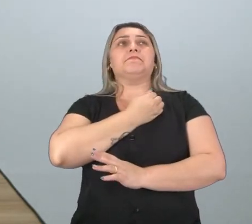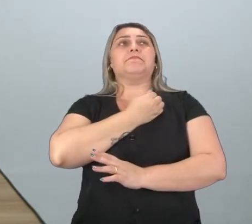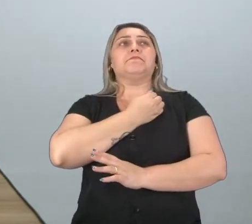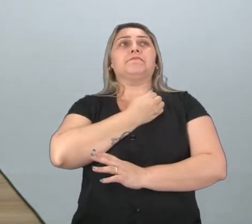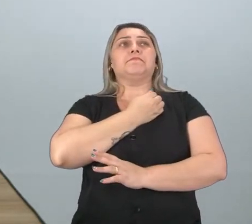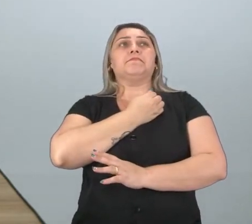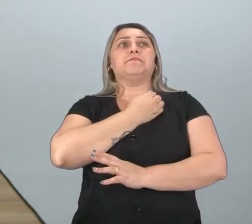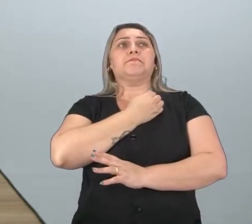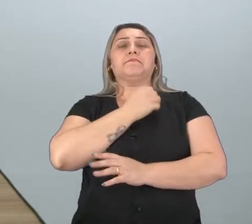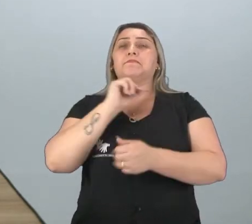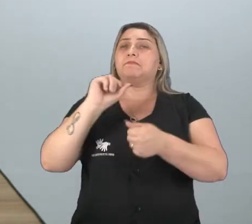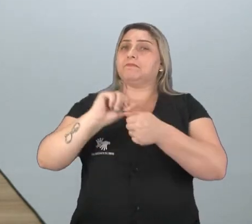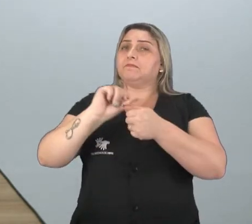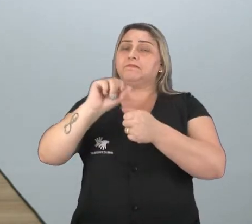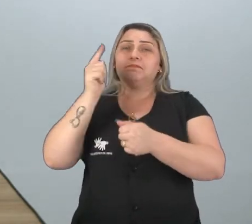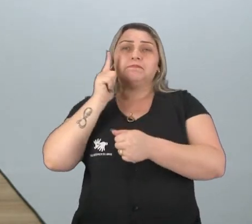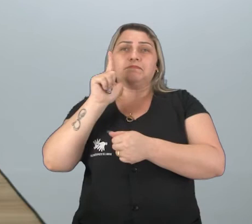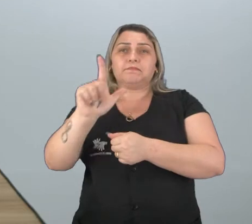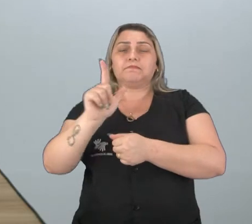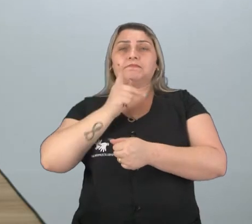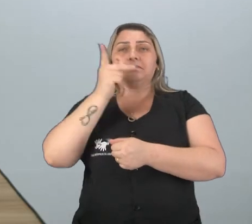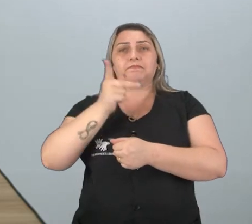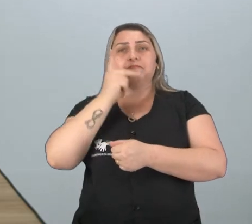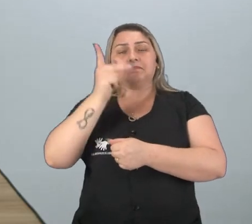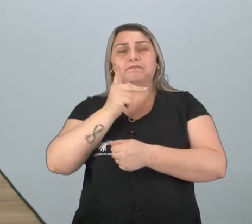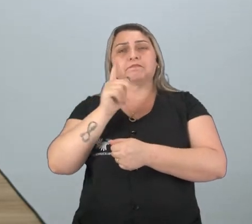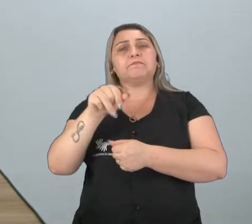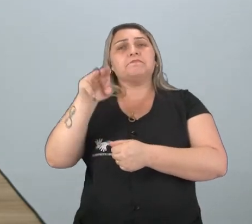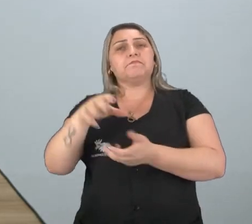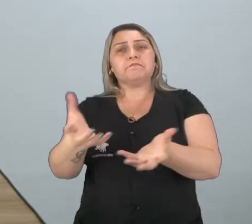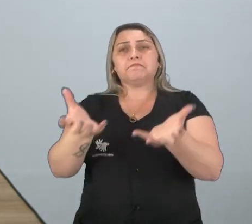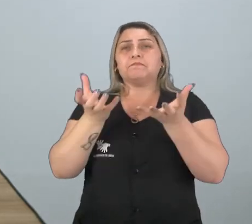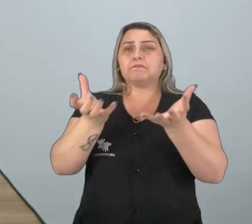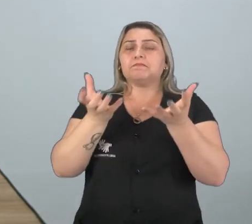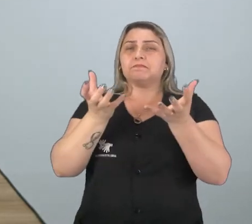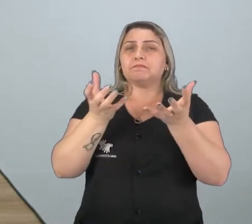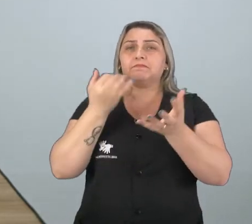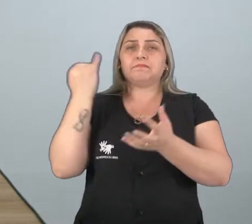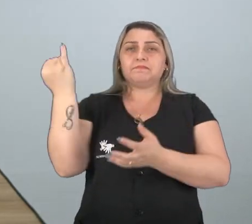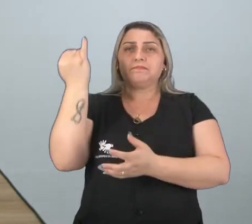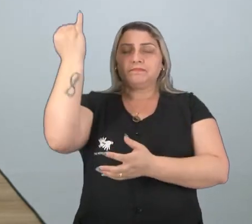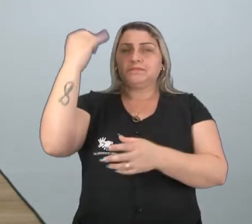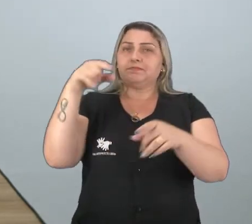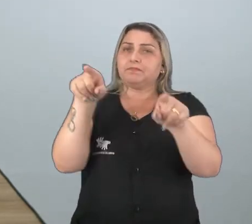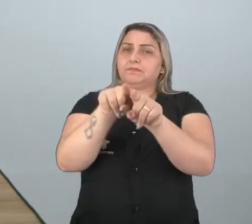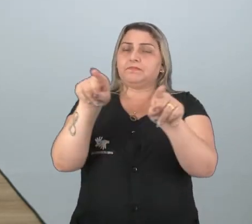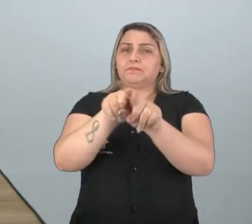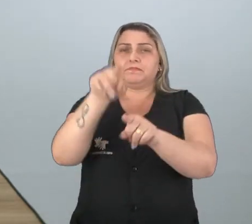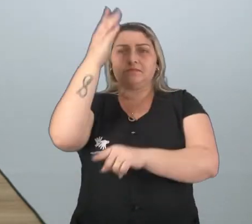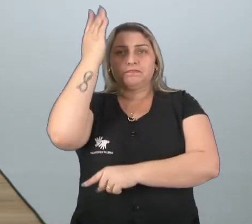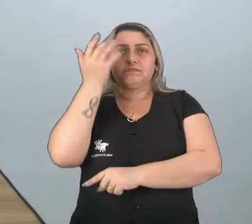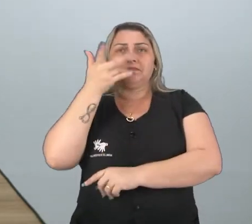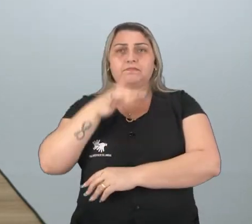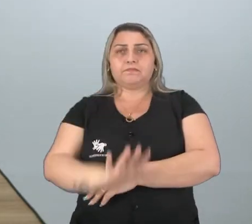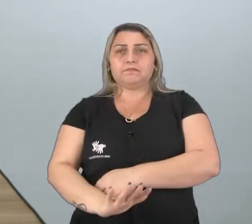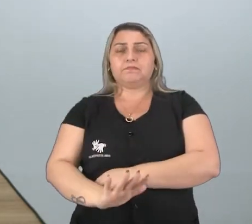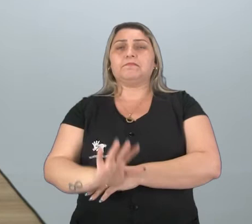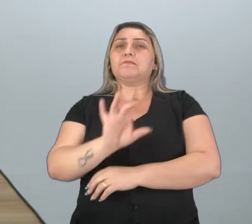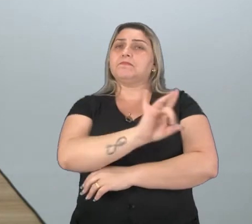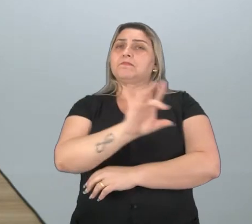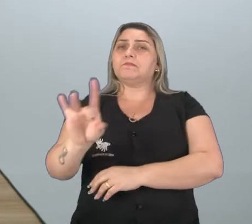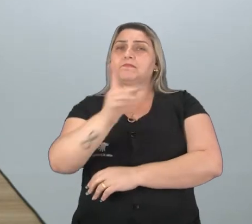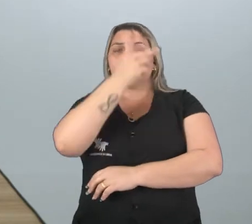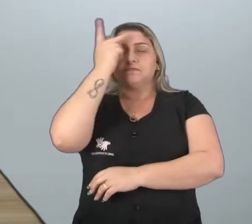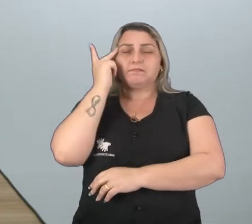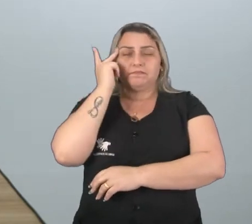Aqui nós vamos conseguir falar com quem queremos. Importante também saber, crianças, que